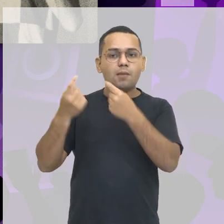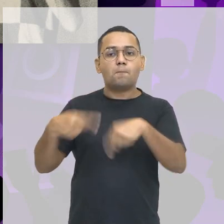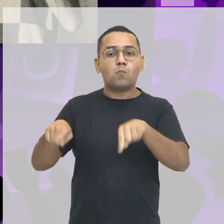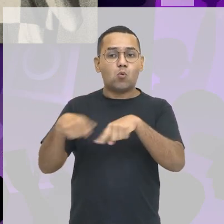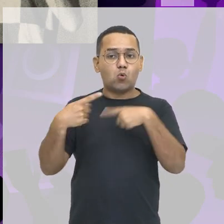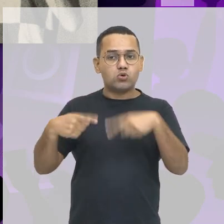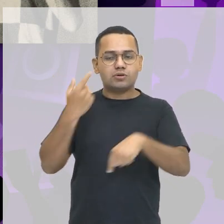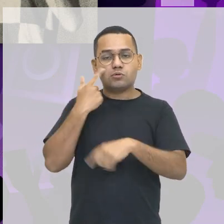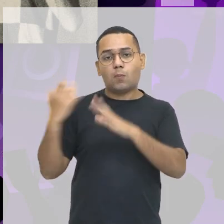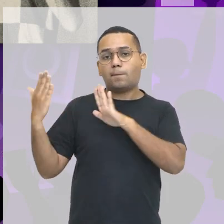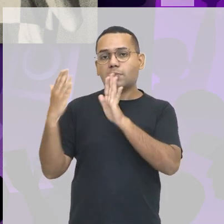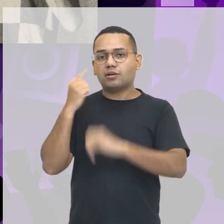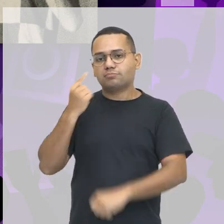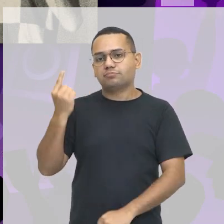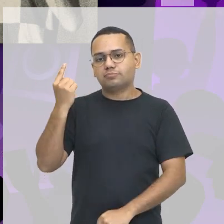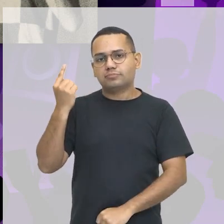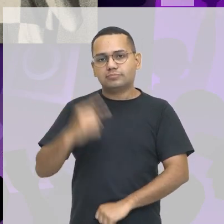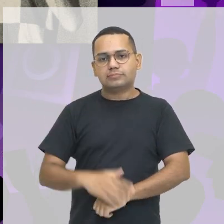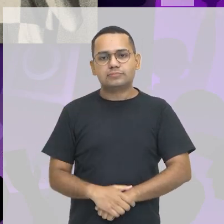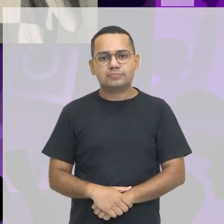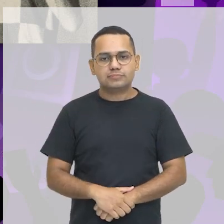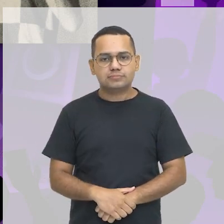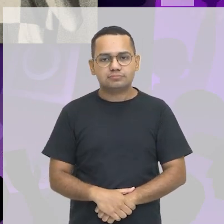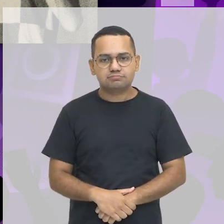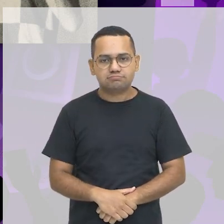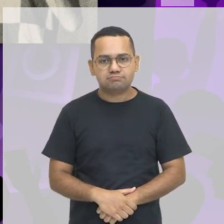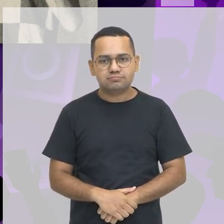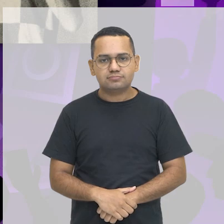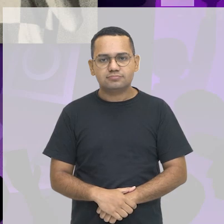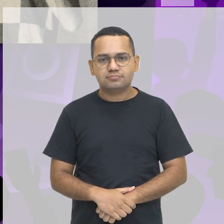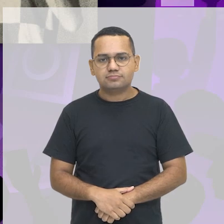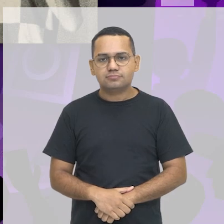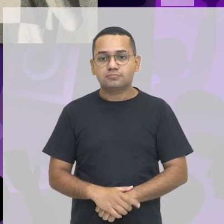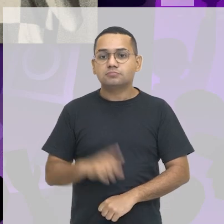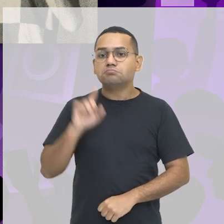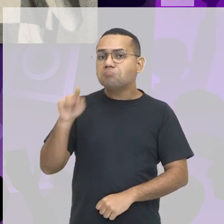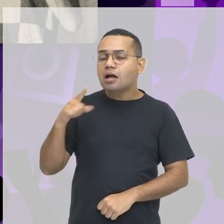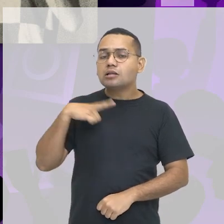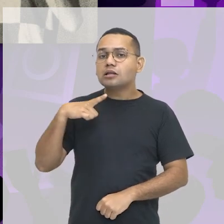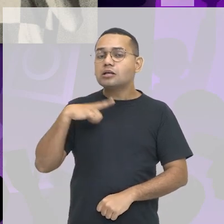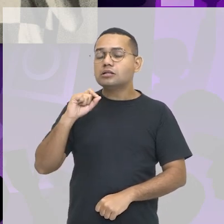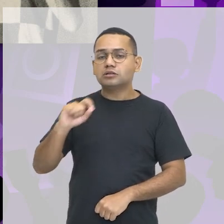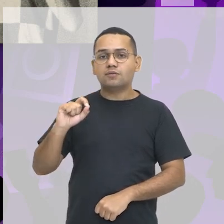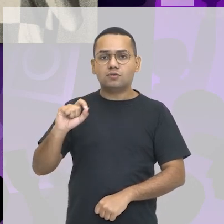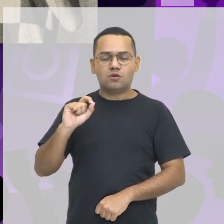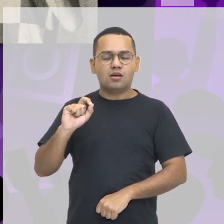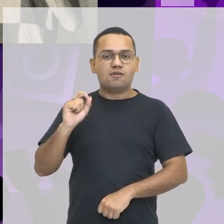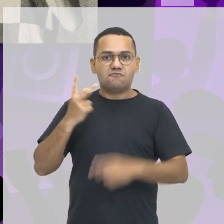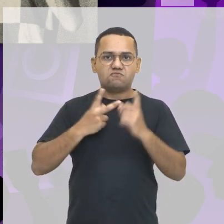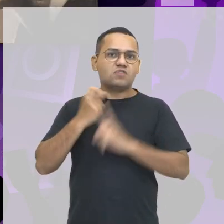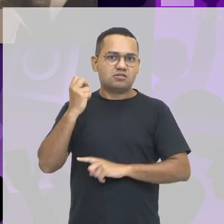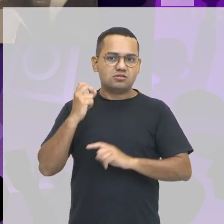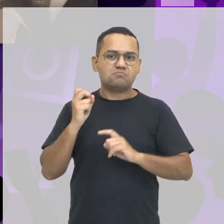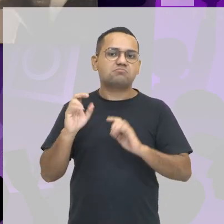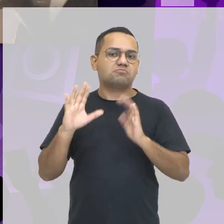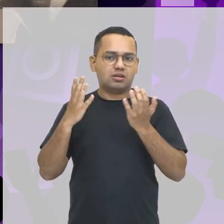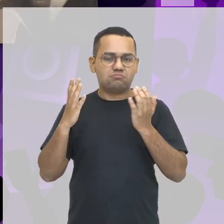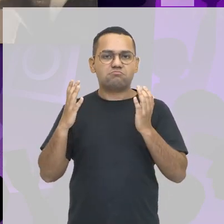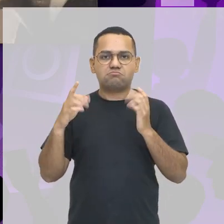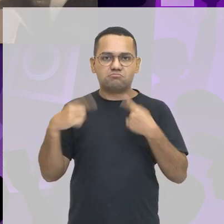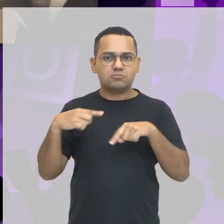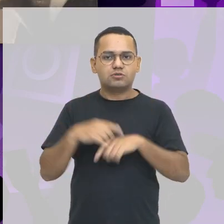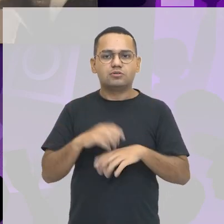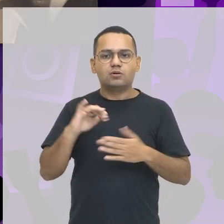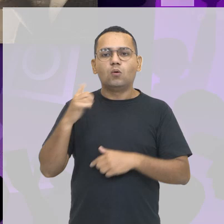sucesso em 1968, que foi Alegria, Alegria, que também foi vencedora de um desses festivais de música.